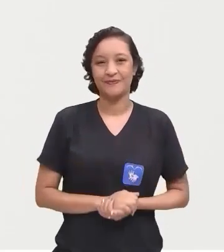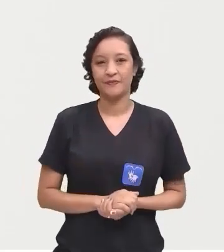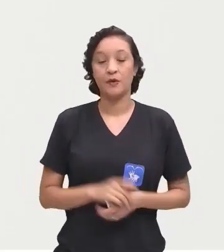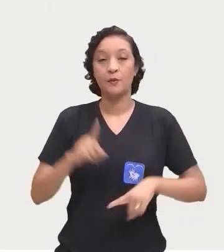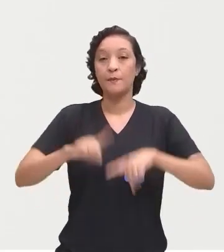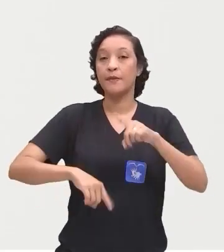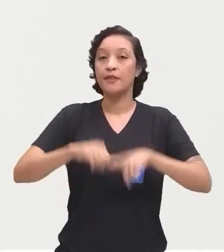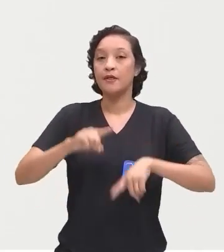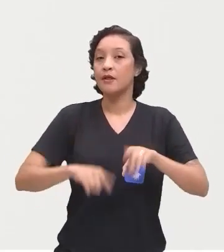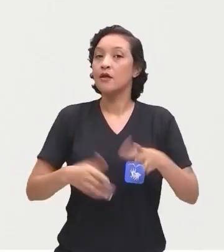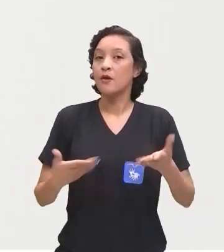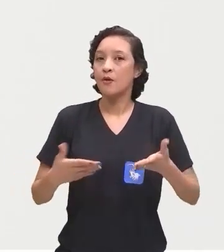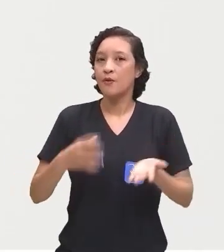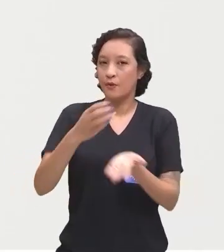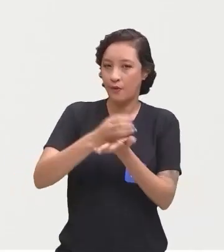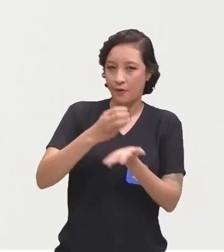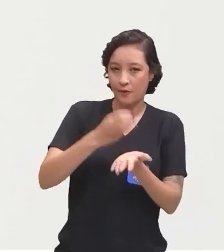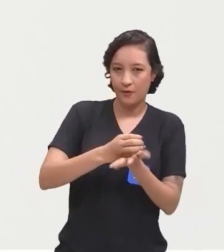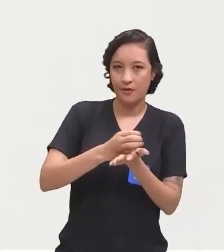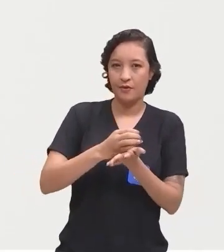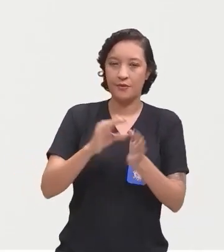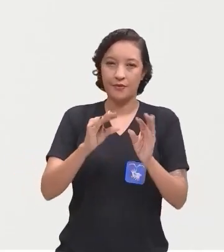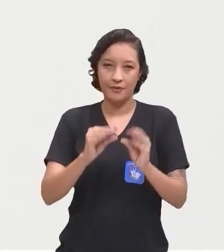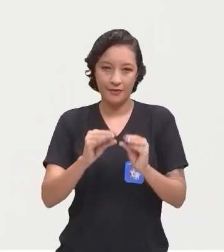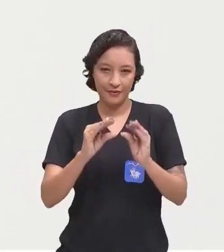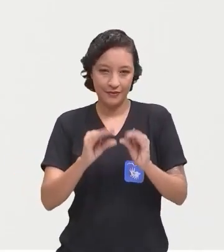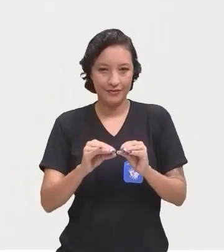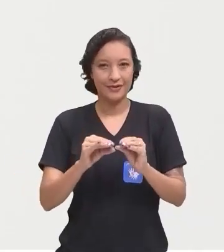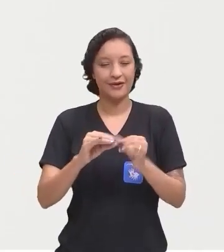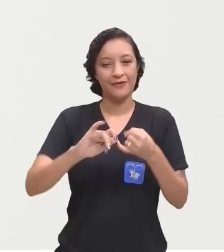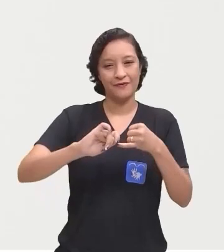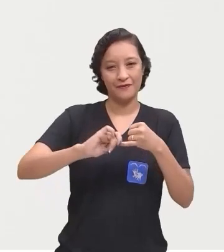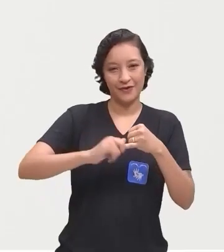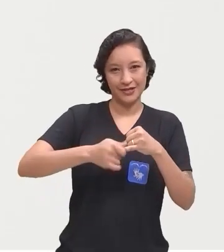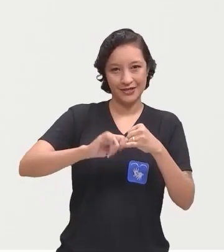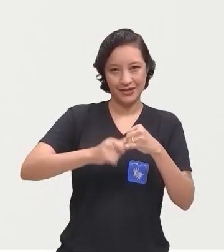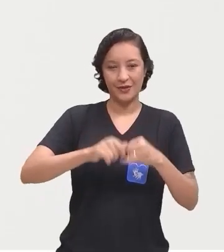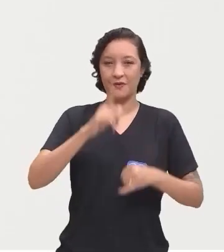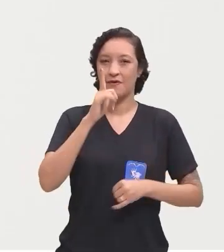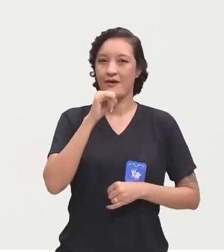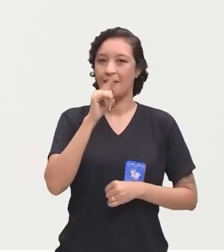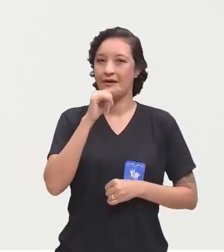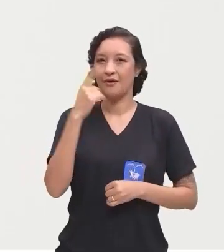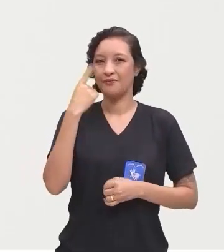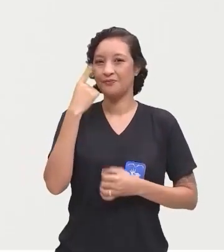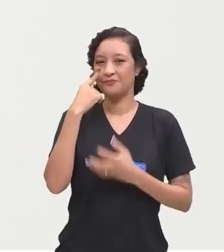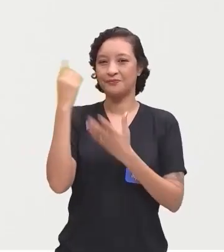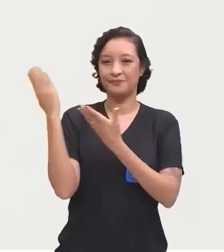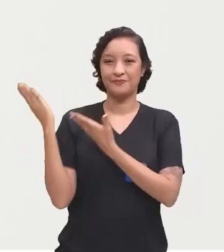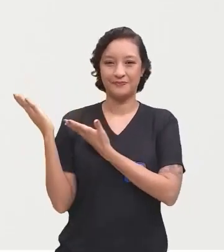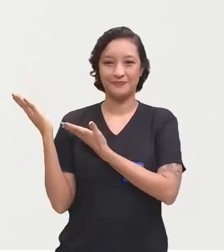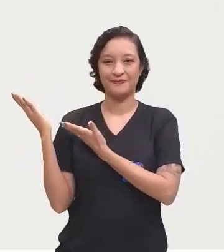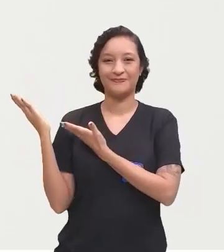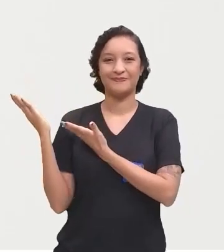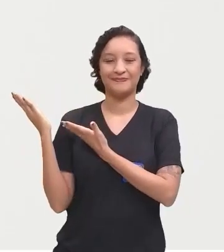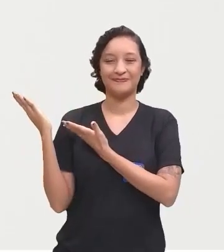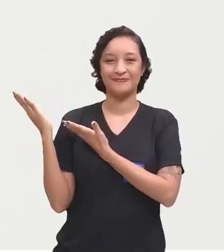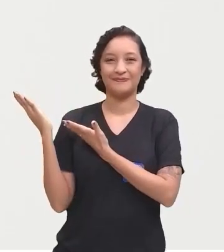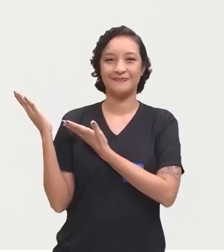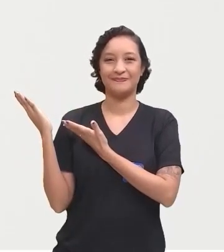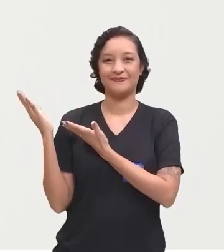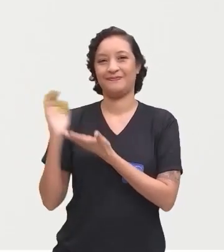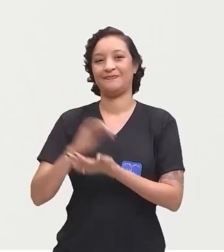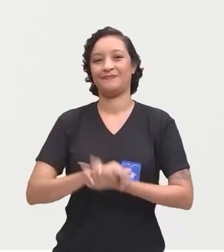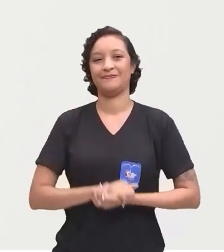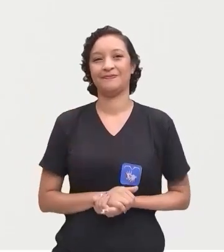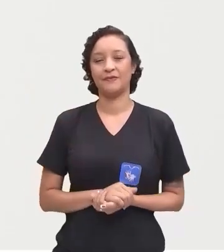material era um copo descartável plástico, uma bolinha de algodão, um grão de feijão e